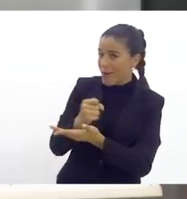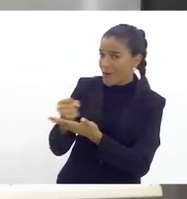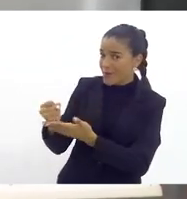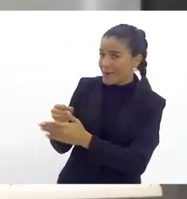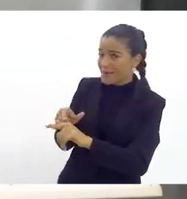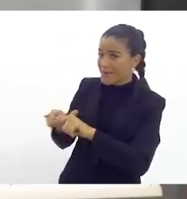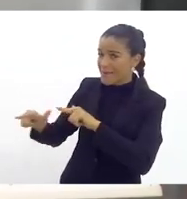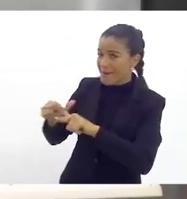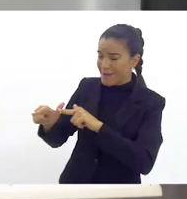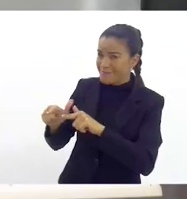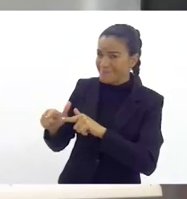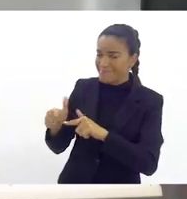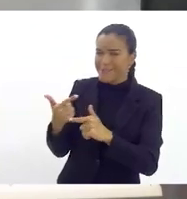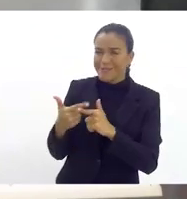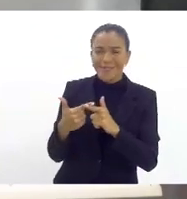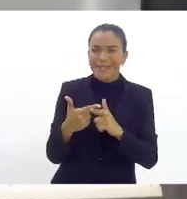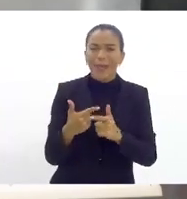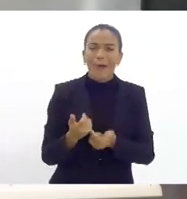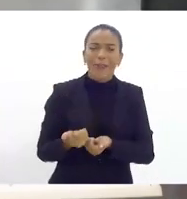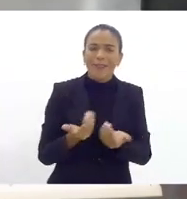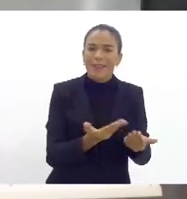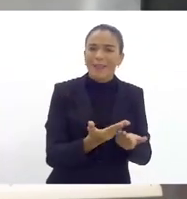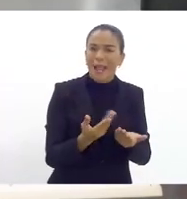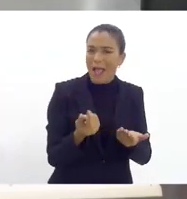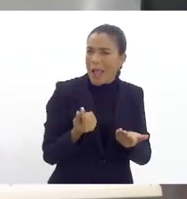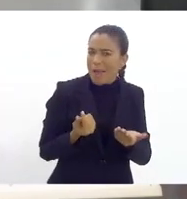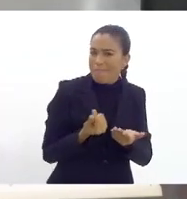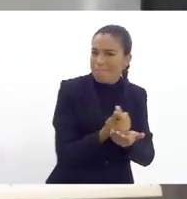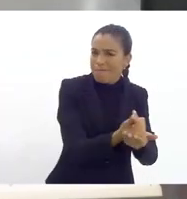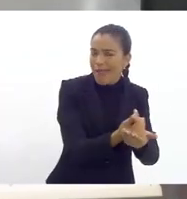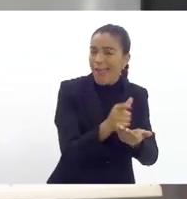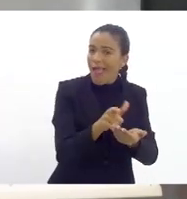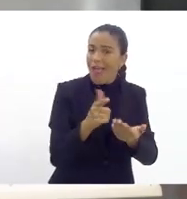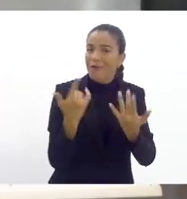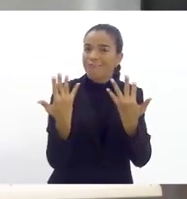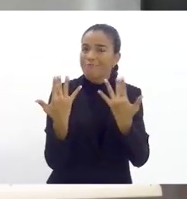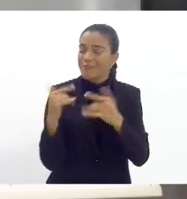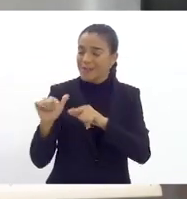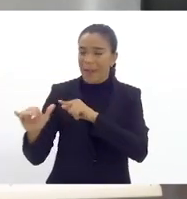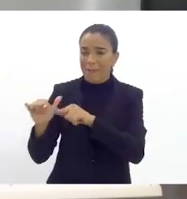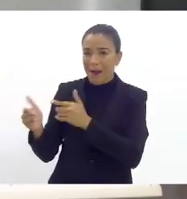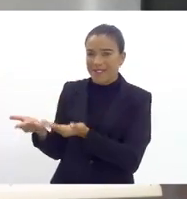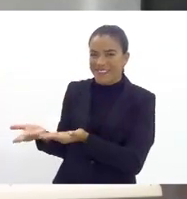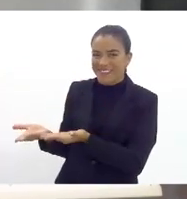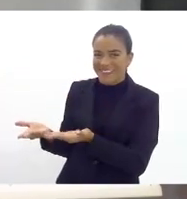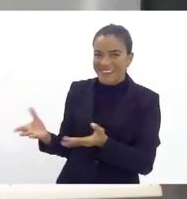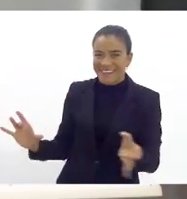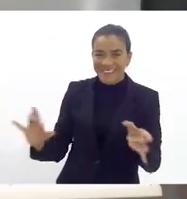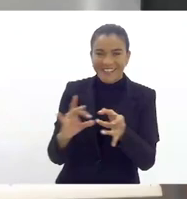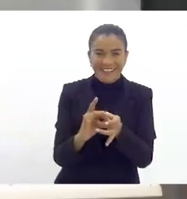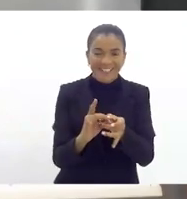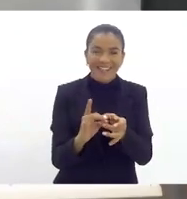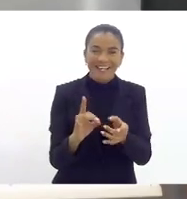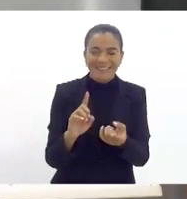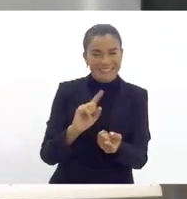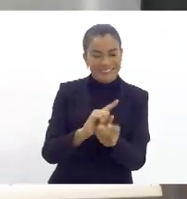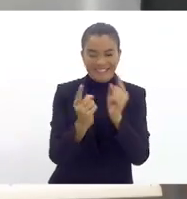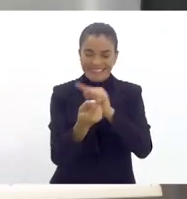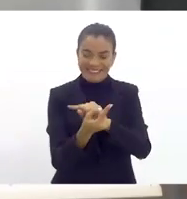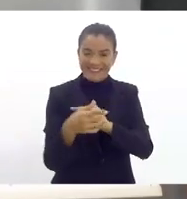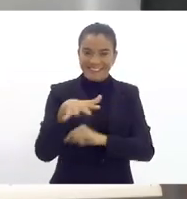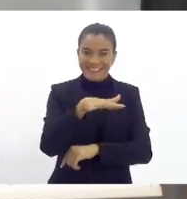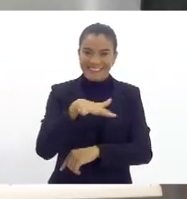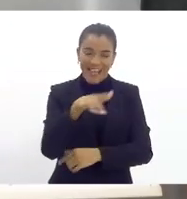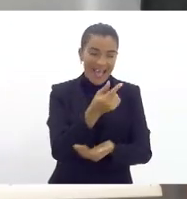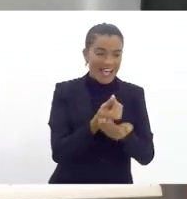de trabalho porque a única coisa que produz valor é justamente o emprego da força de trabalho essa cisão essa contradição aparente